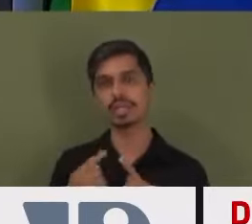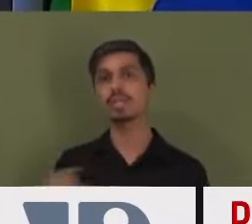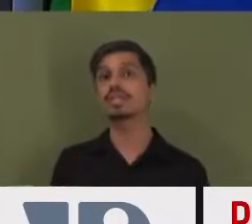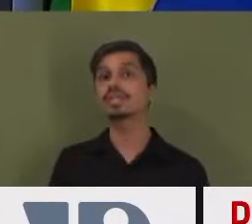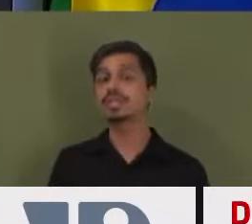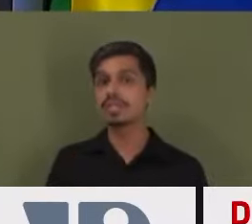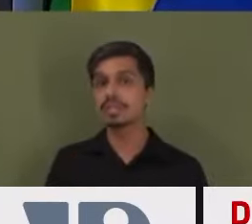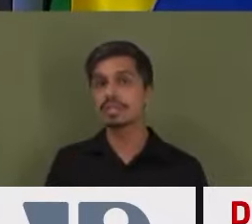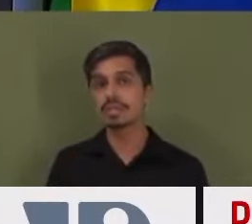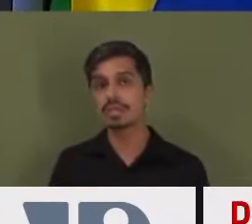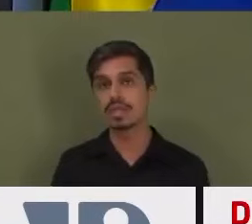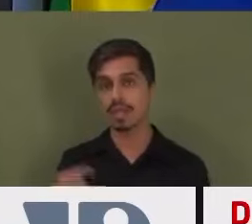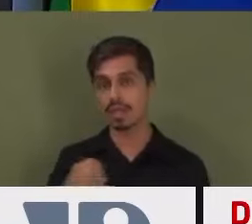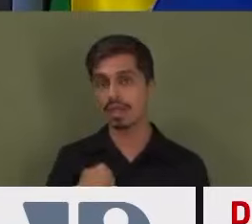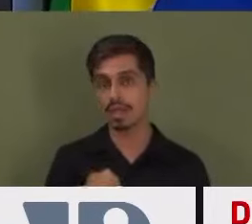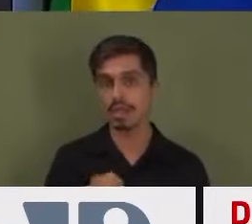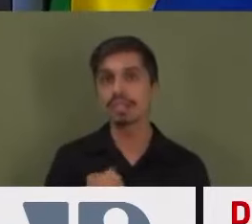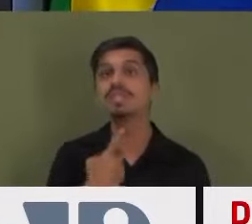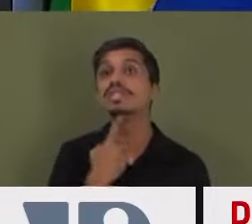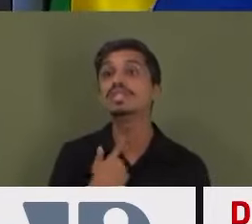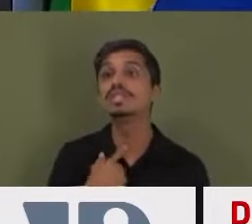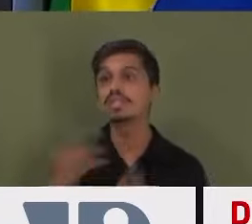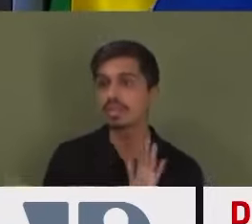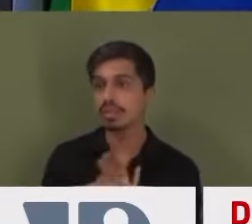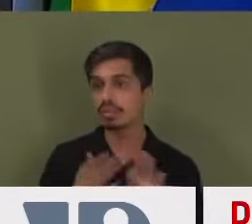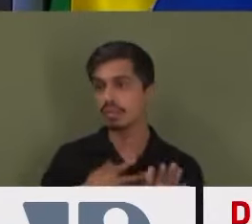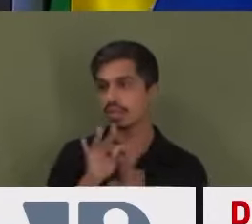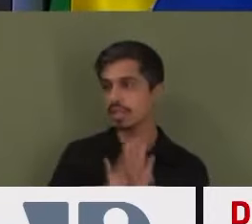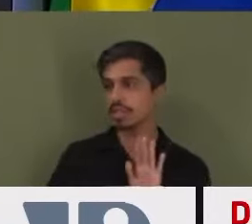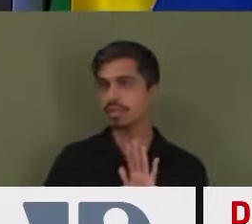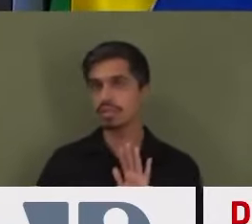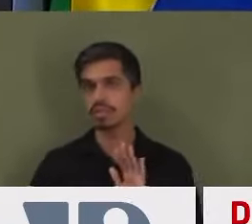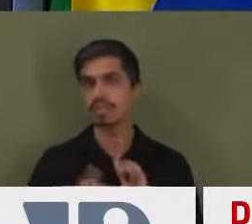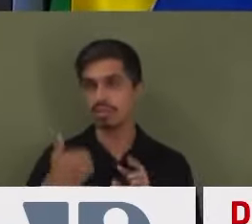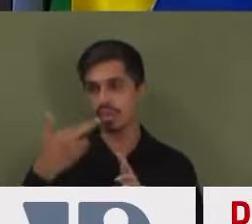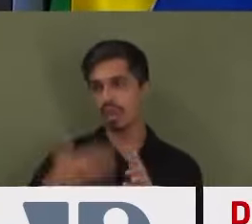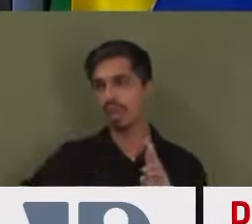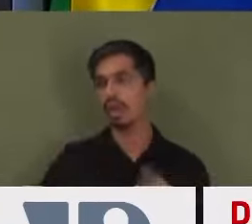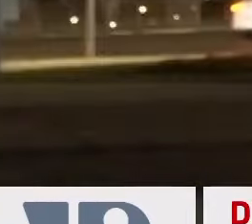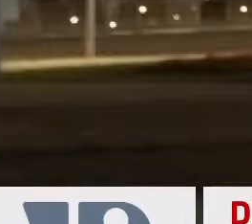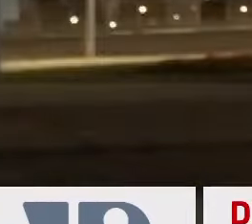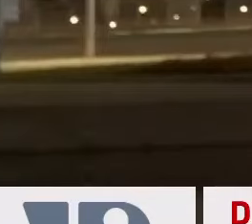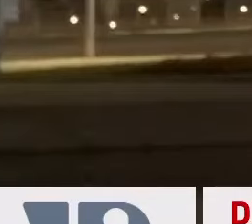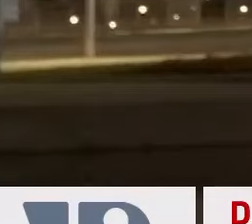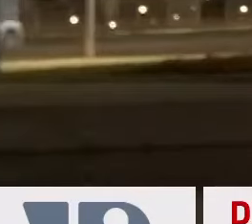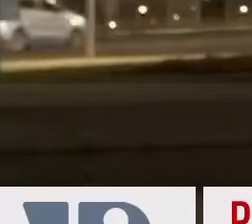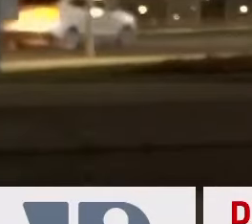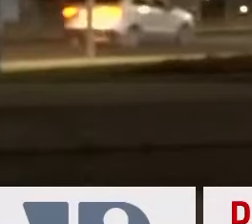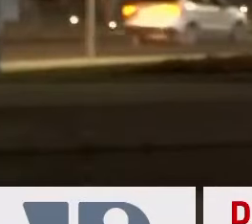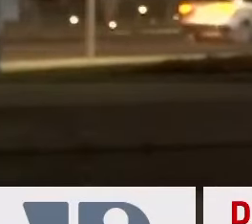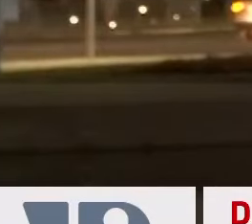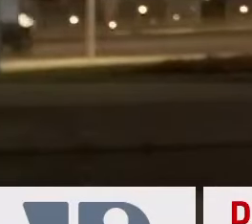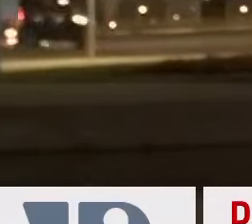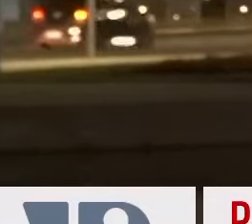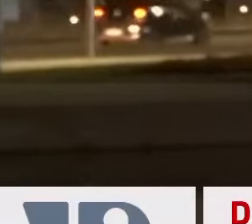sair vitorioso no que é de interesse de uma ala ali da presidência do Senado. Mesmo com uma eleição